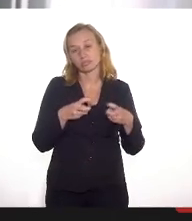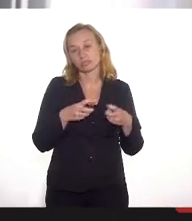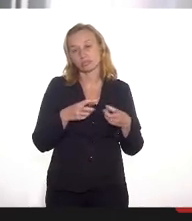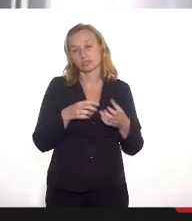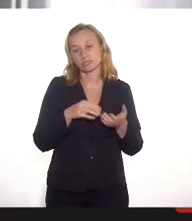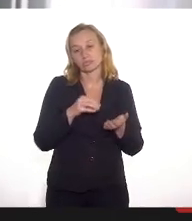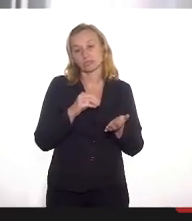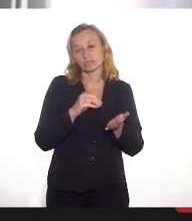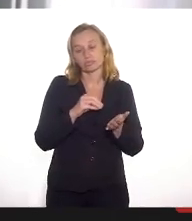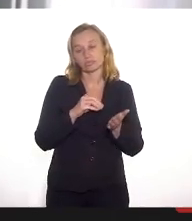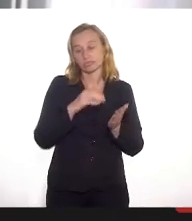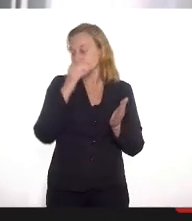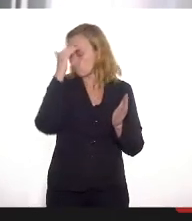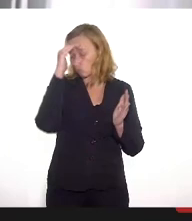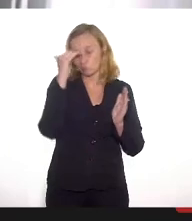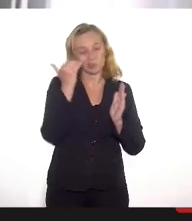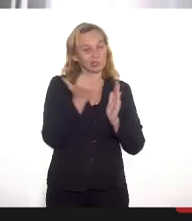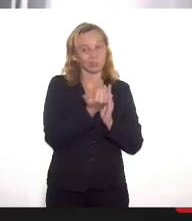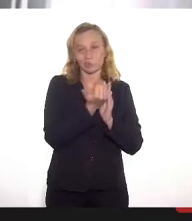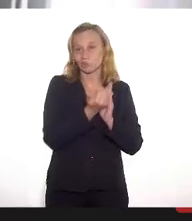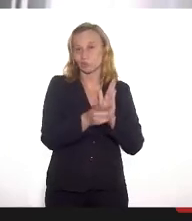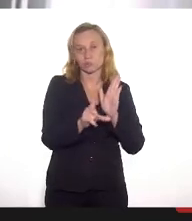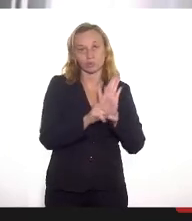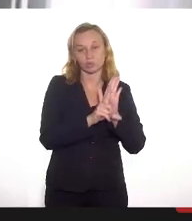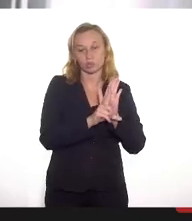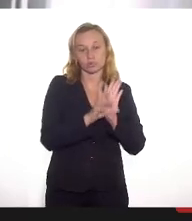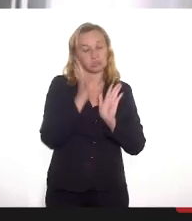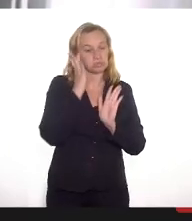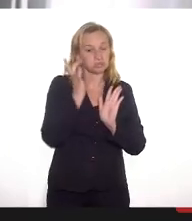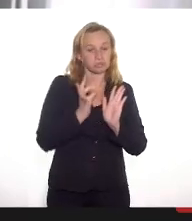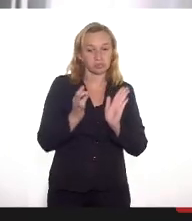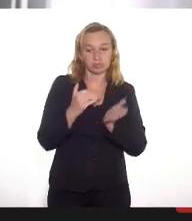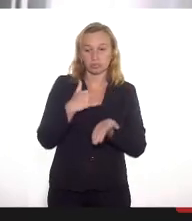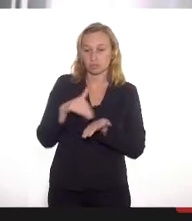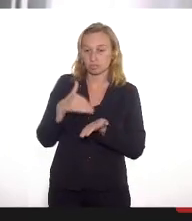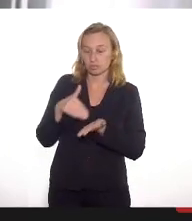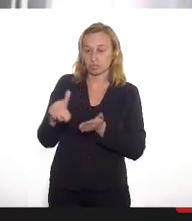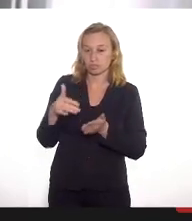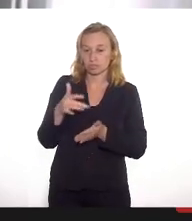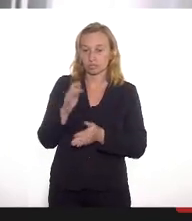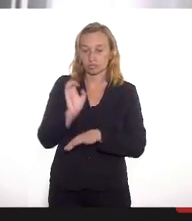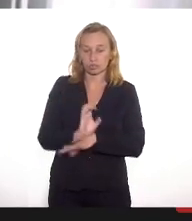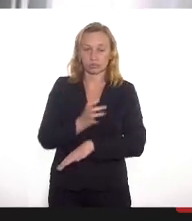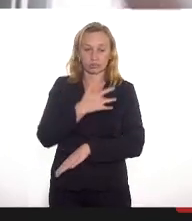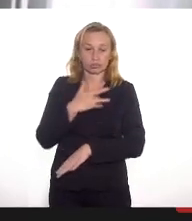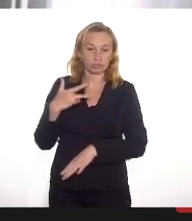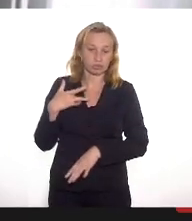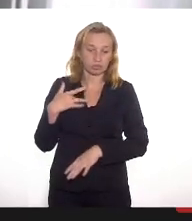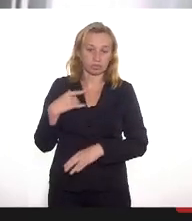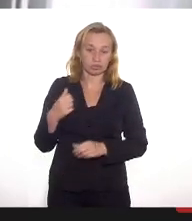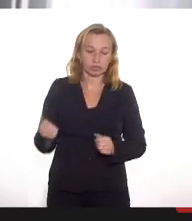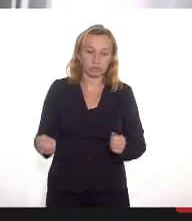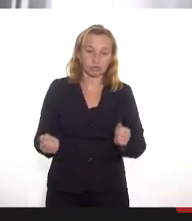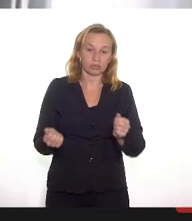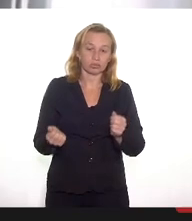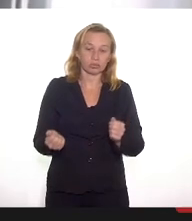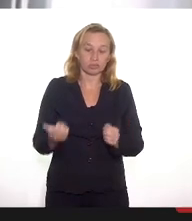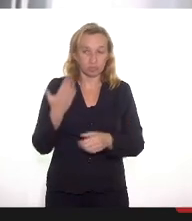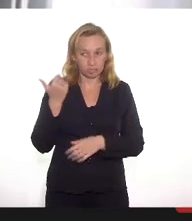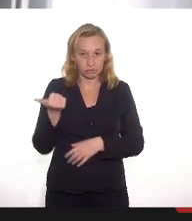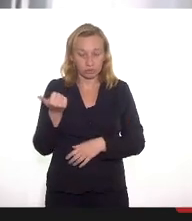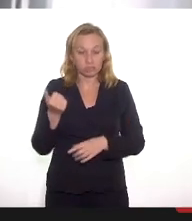descumprimento efetivo dessas leis eu não sei se a secretaria de estado de saúde Claro envolvido em tantas frentes